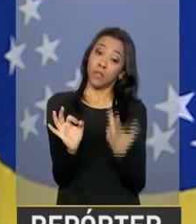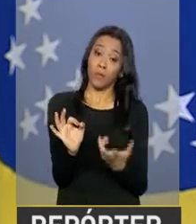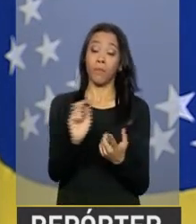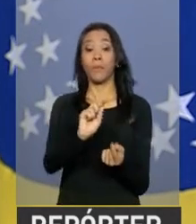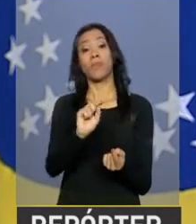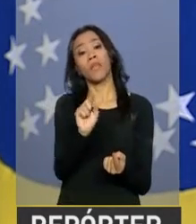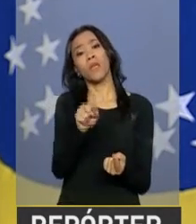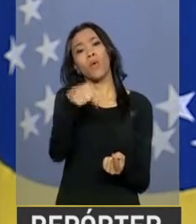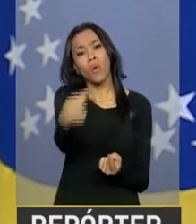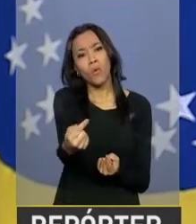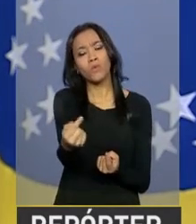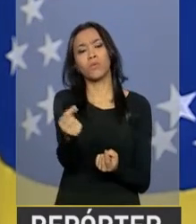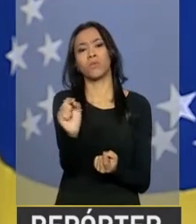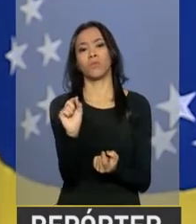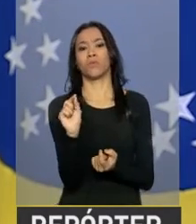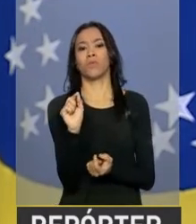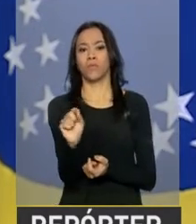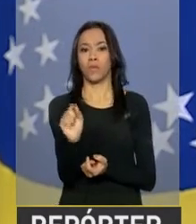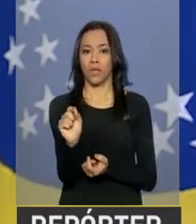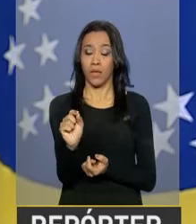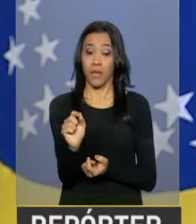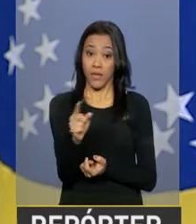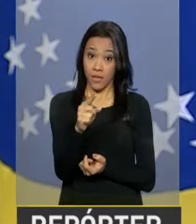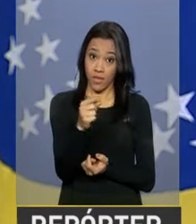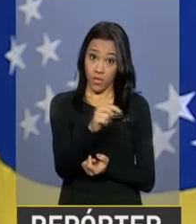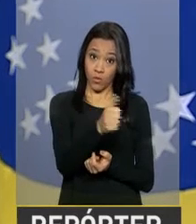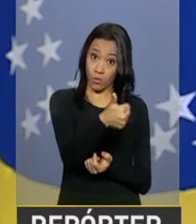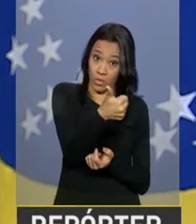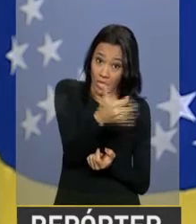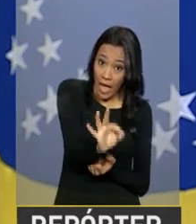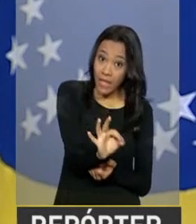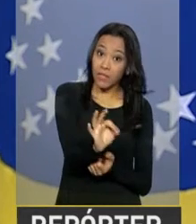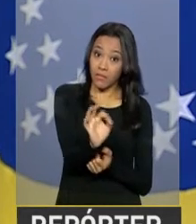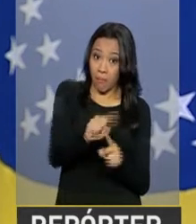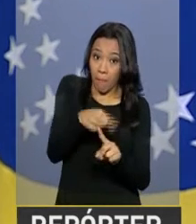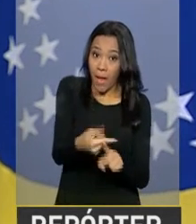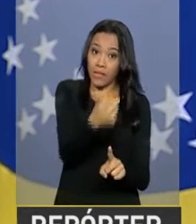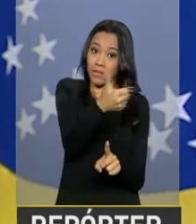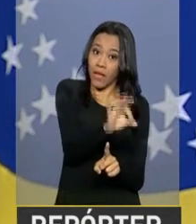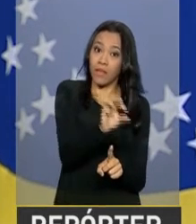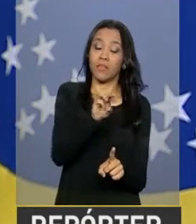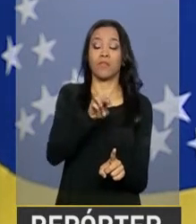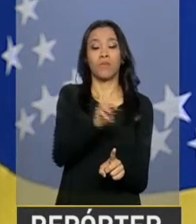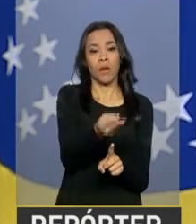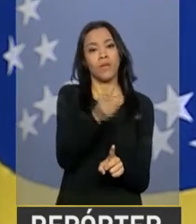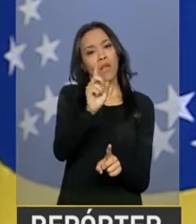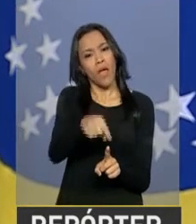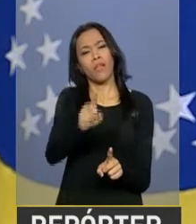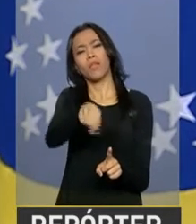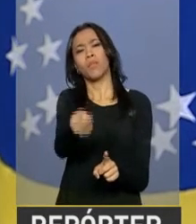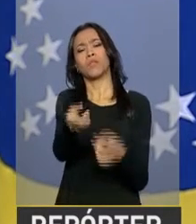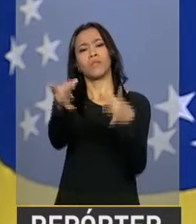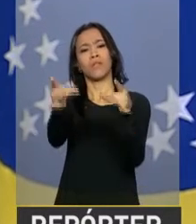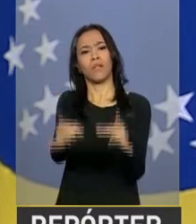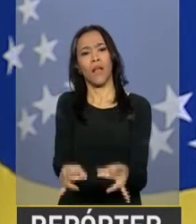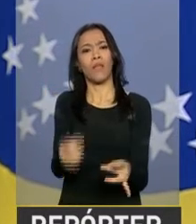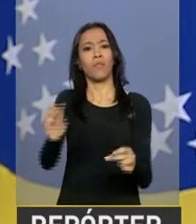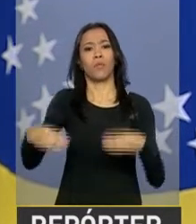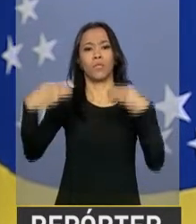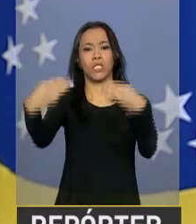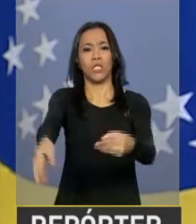de outros relacionamentos que leva os outros 10 bilhões que podem ser detalhado de pouco pelo ministério do planejamento